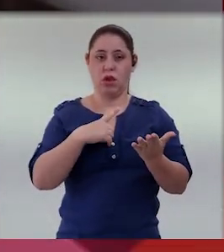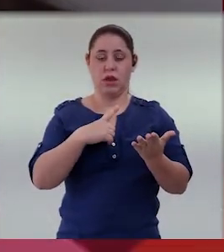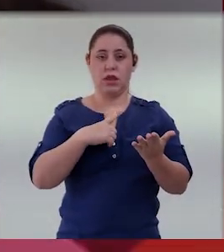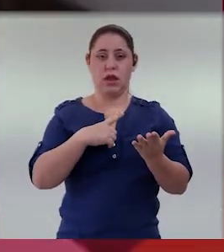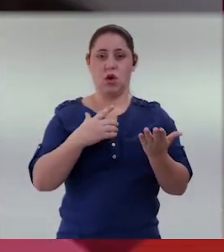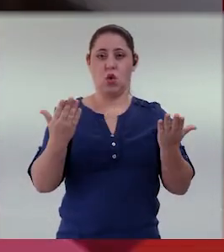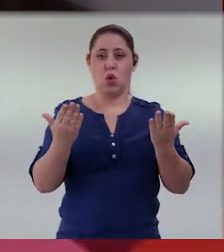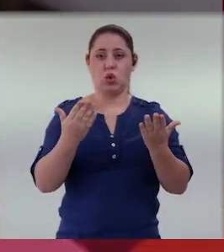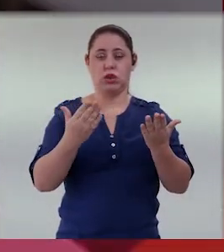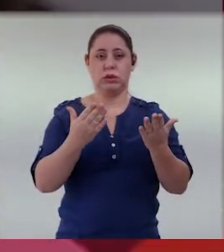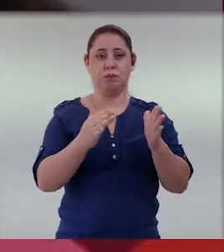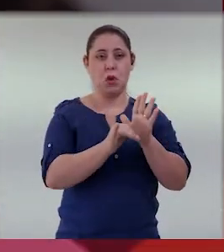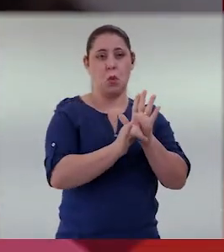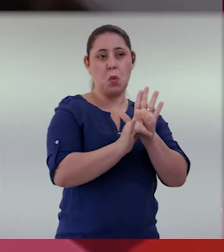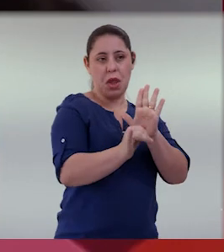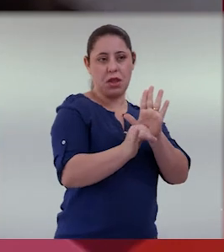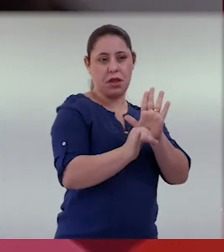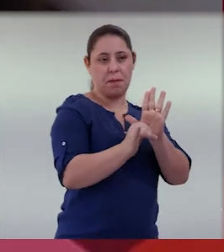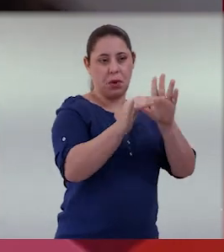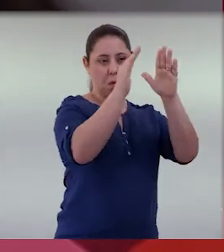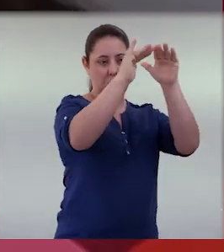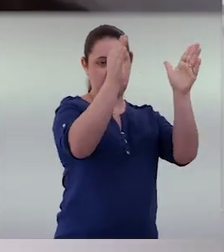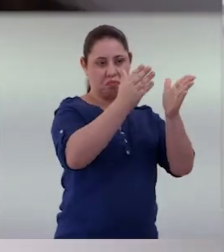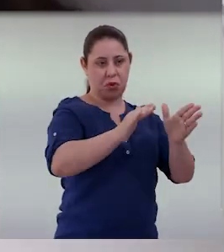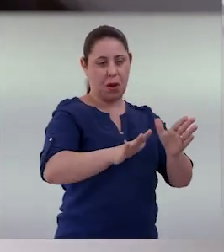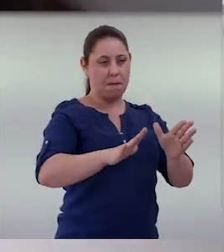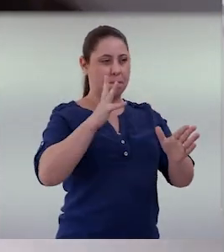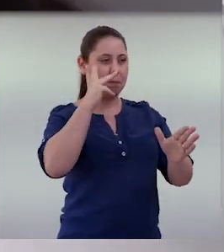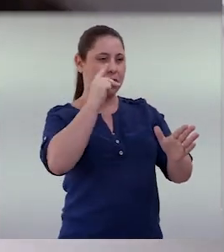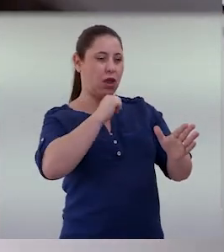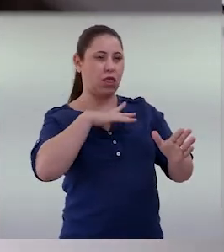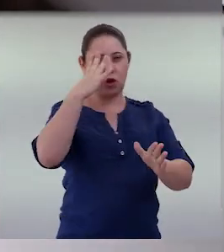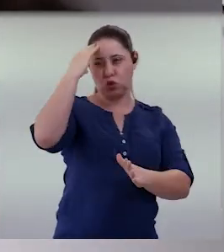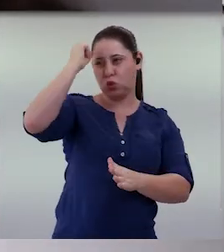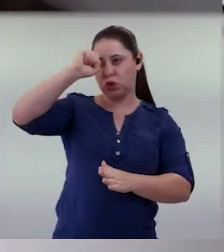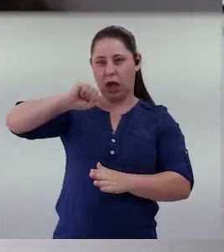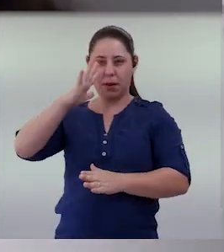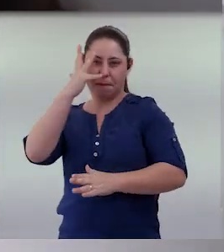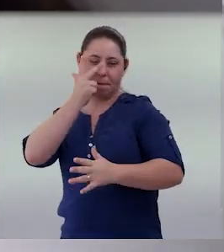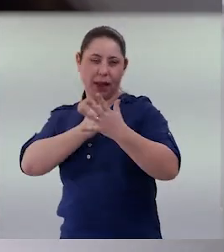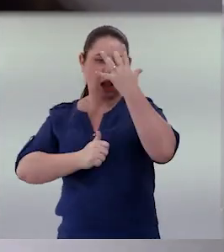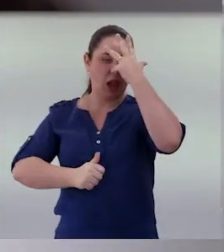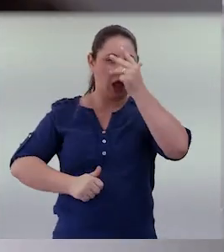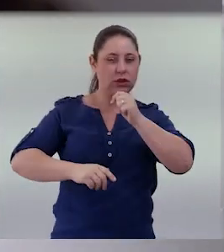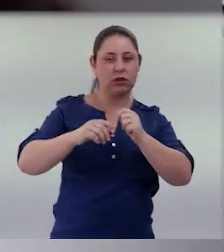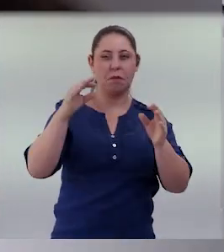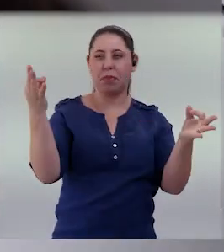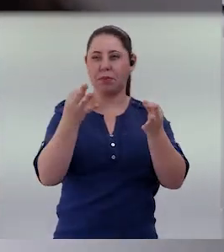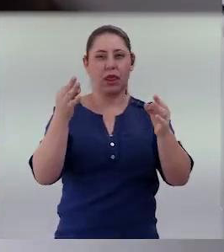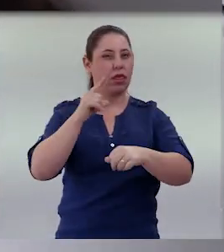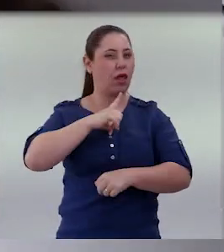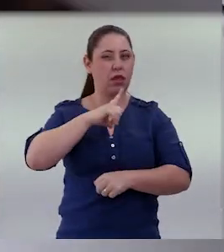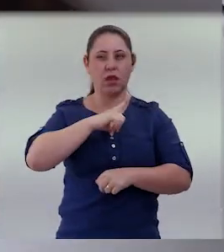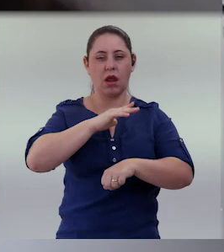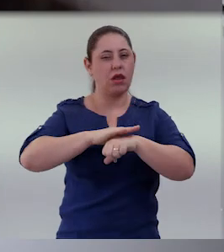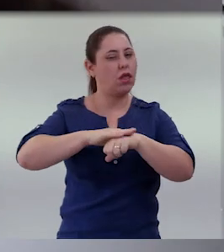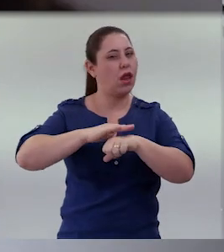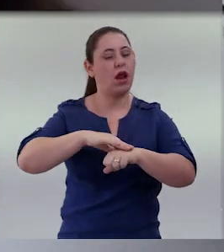né? Nós temos um padrão de beleza hoje que a gente tem que seguir, que a gente tem que ter sucesso, tem que ter beleza,